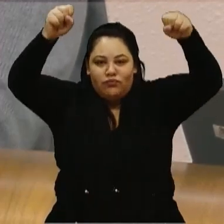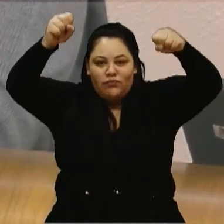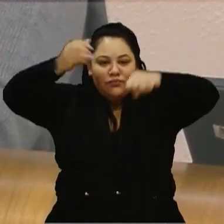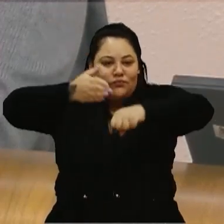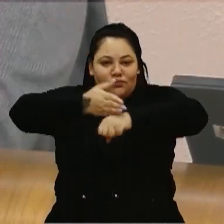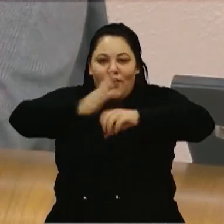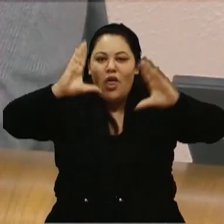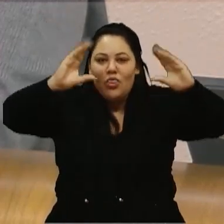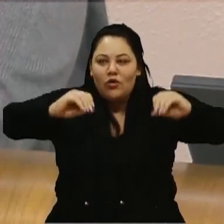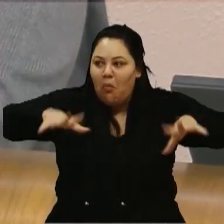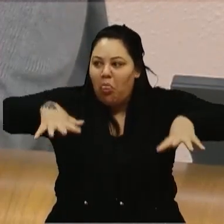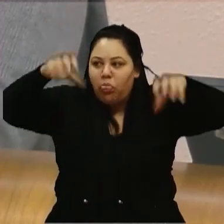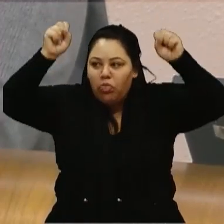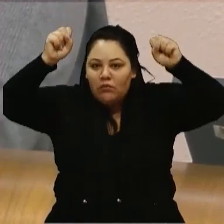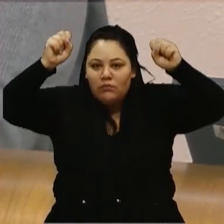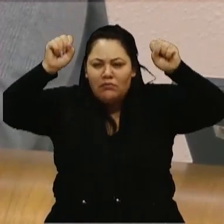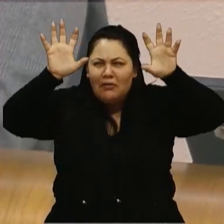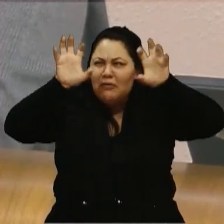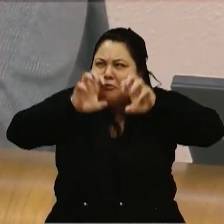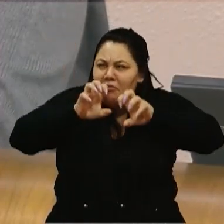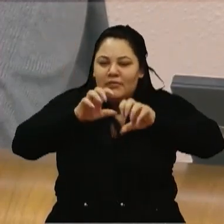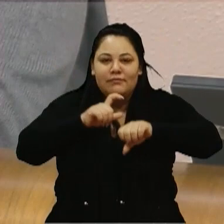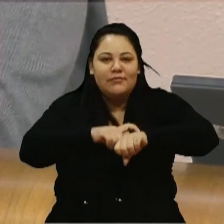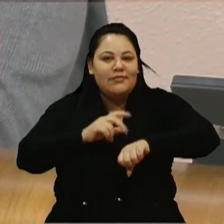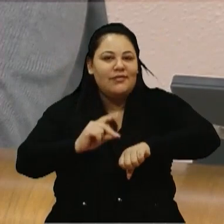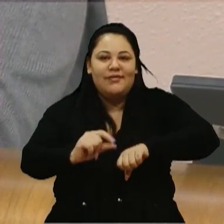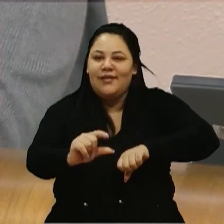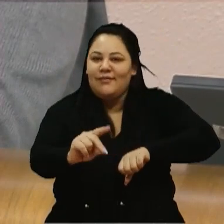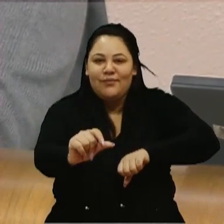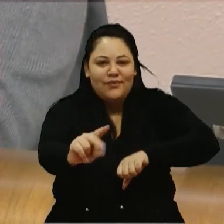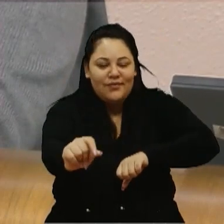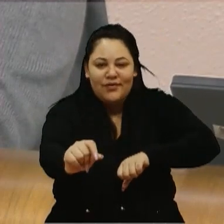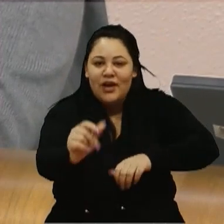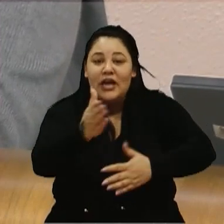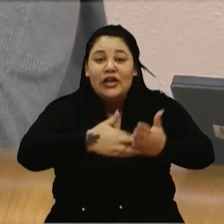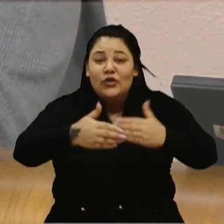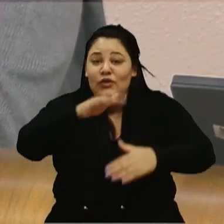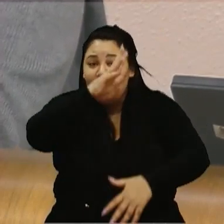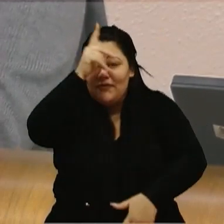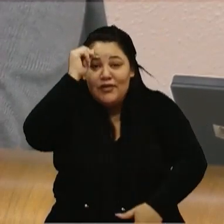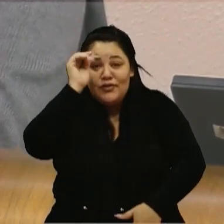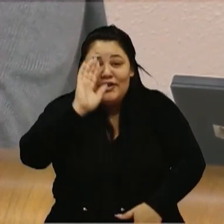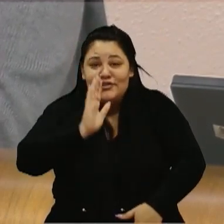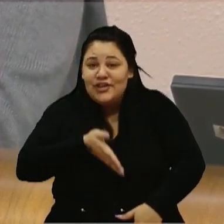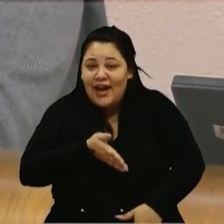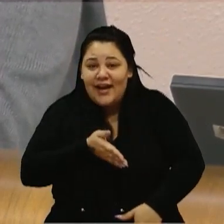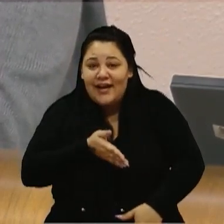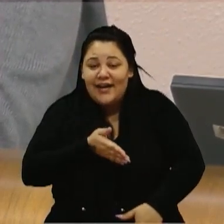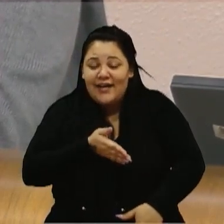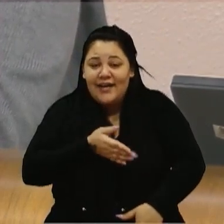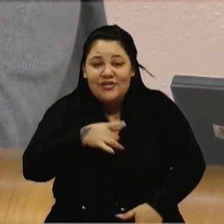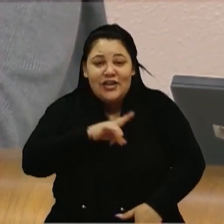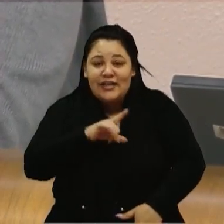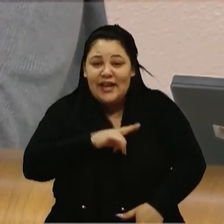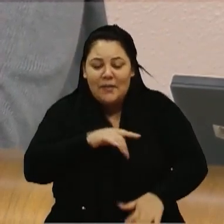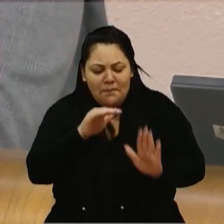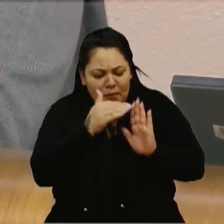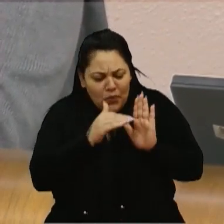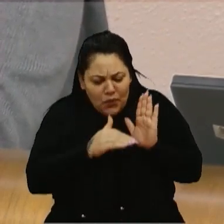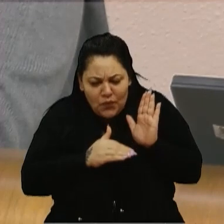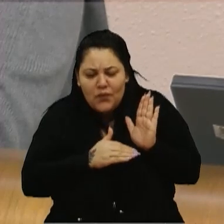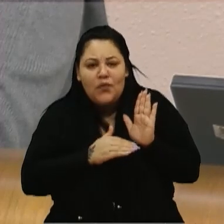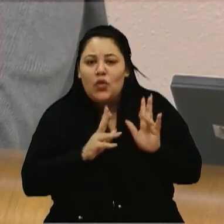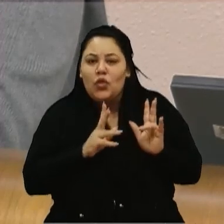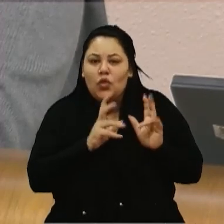bairro há muito tempo. E todas essas coisas estão na prefeitura, estão na pasta do bairro, foram entregues por